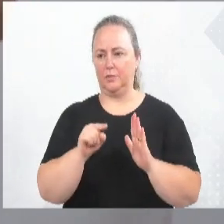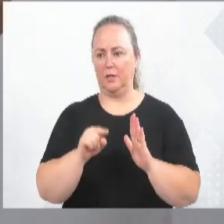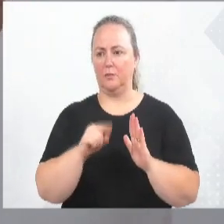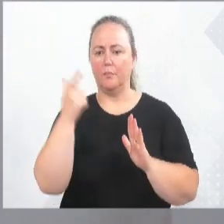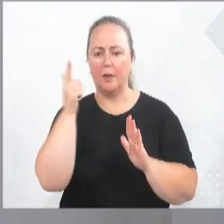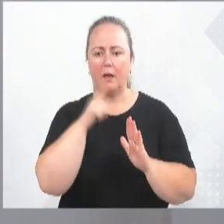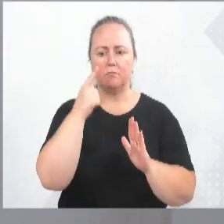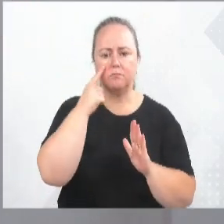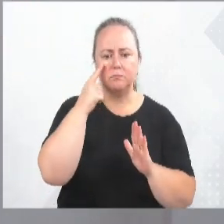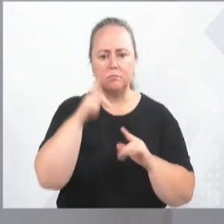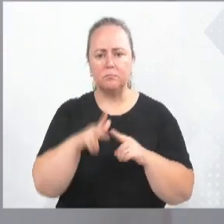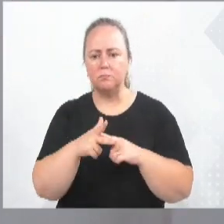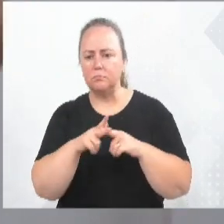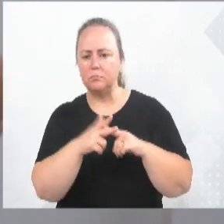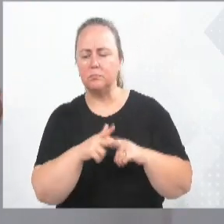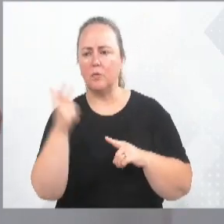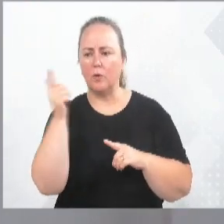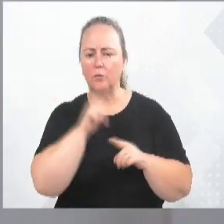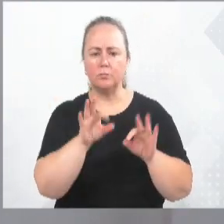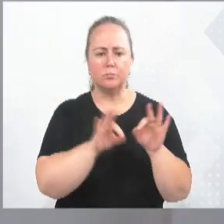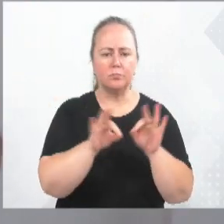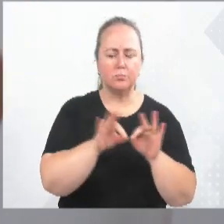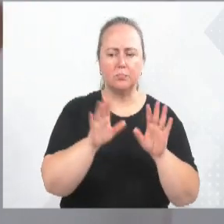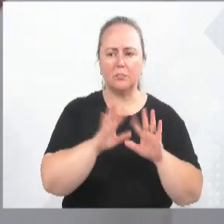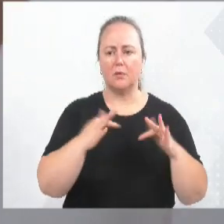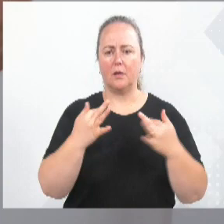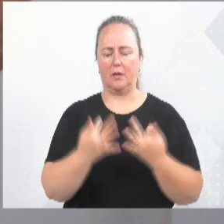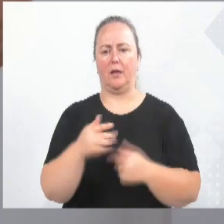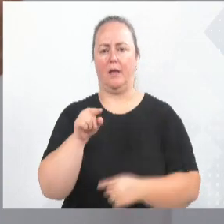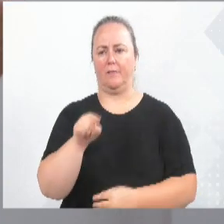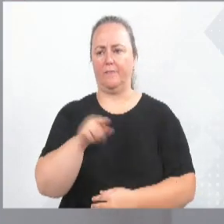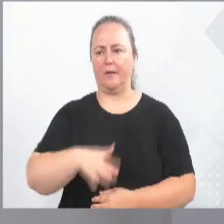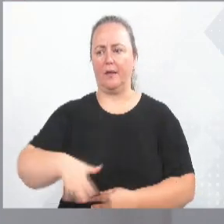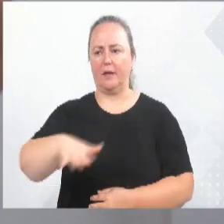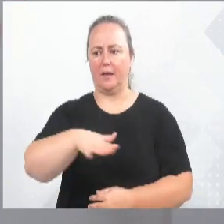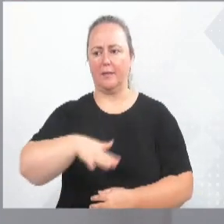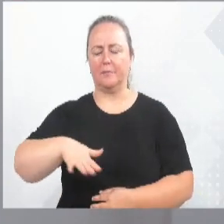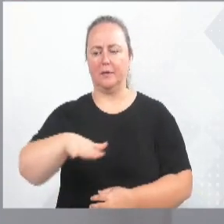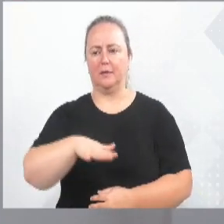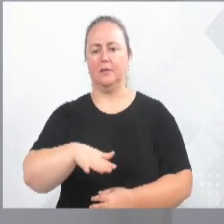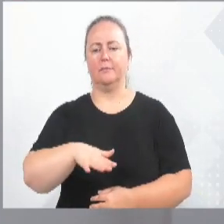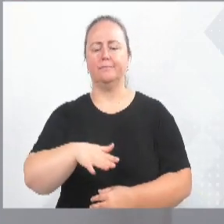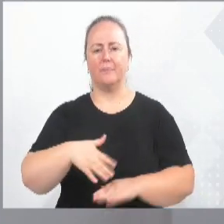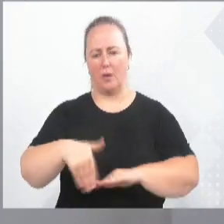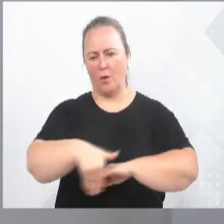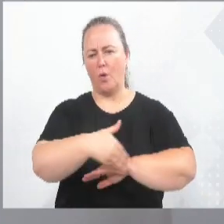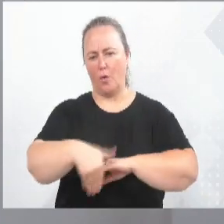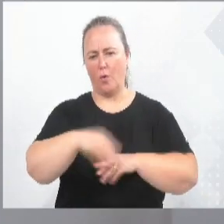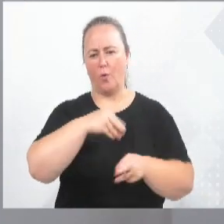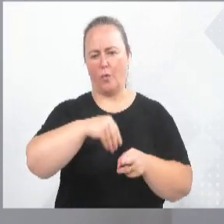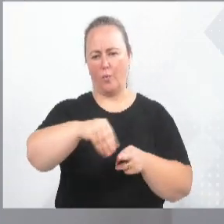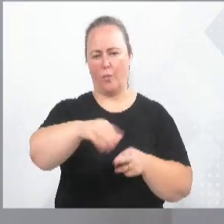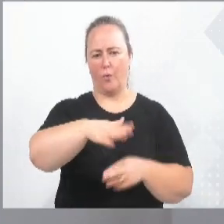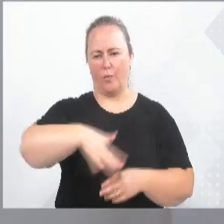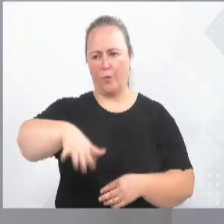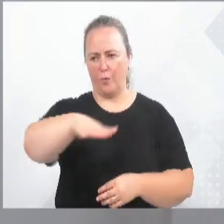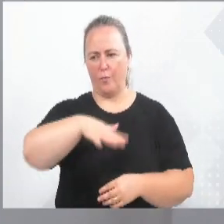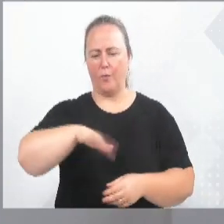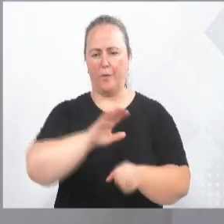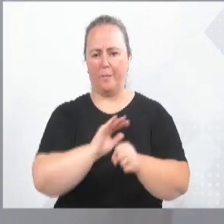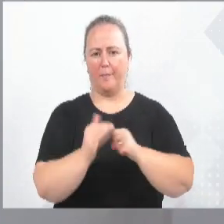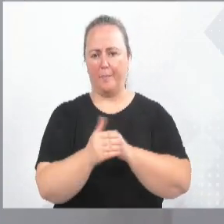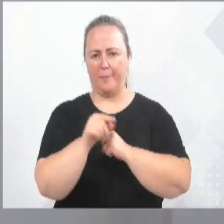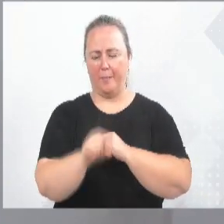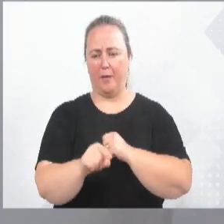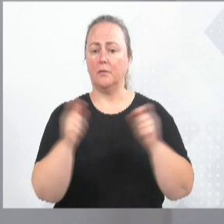contenção para atender essas famílias lá na região da s Santa Maria Nova Rússia que essas famílias possam possam